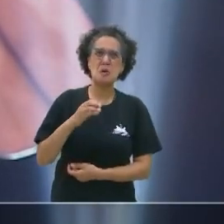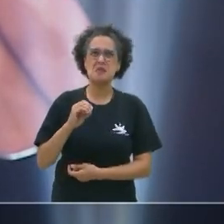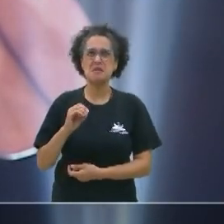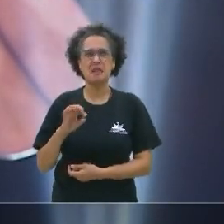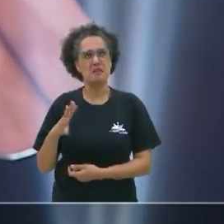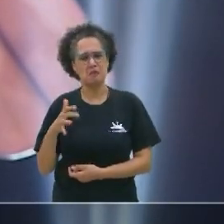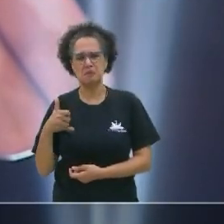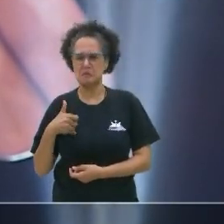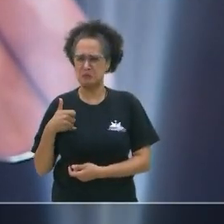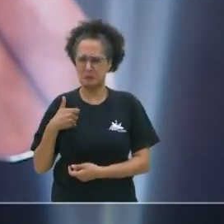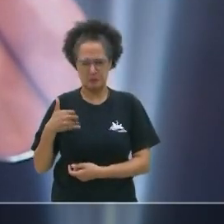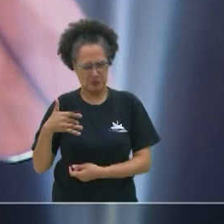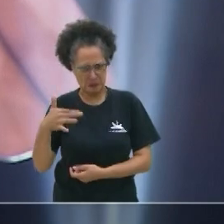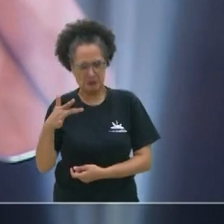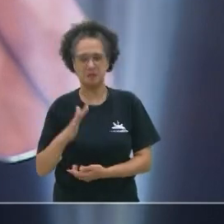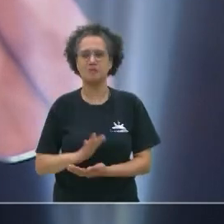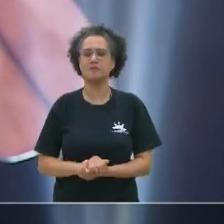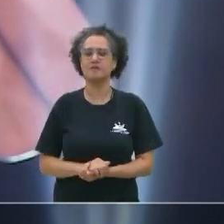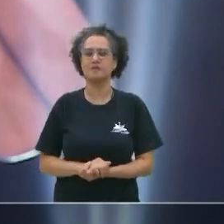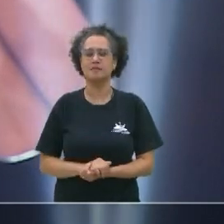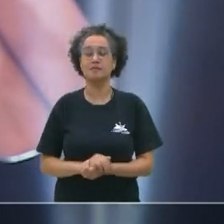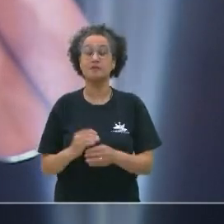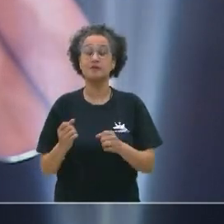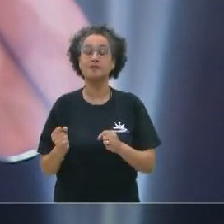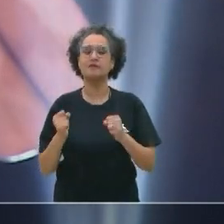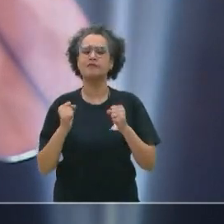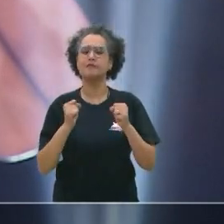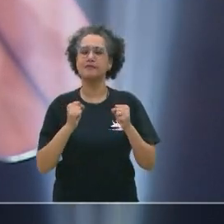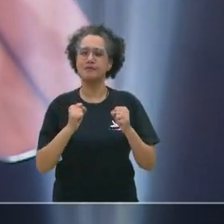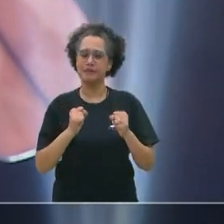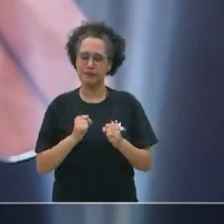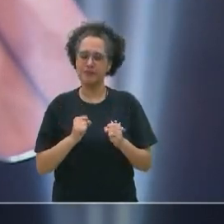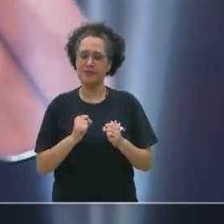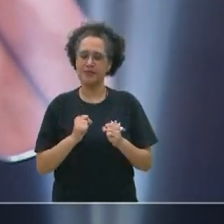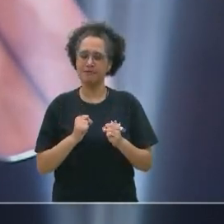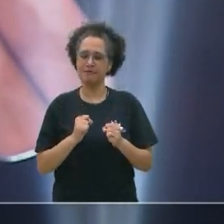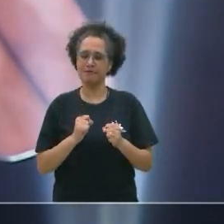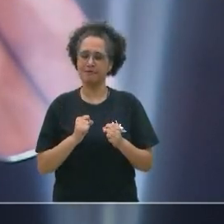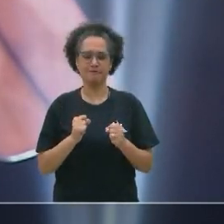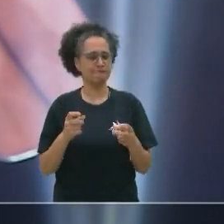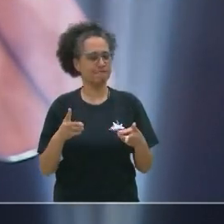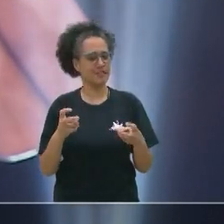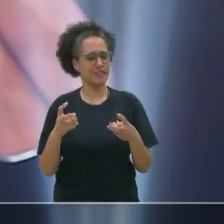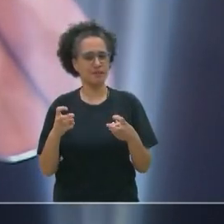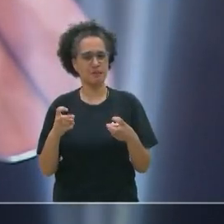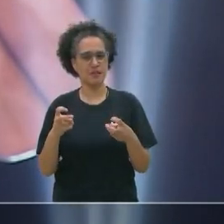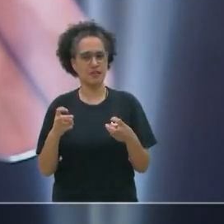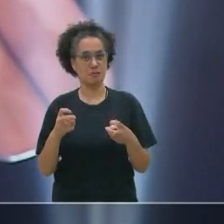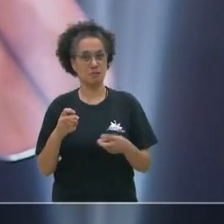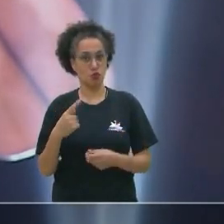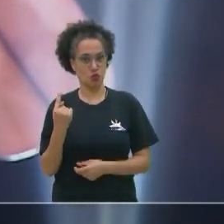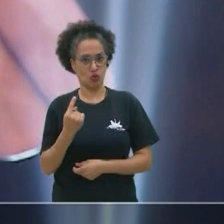80 e tantos anos, é poder perceber que nunca estou sozinho.